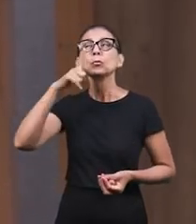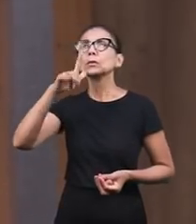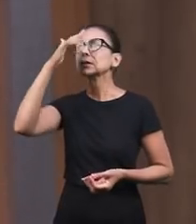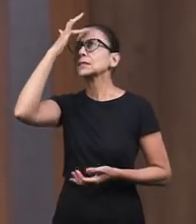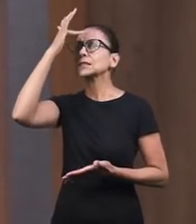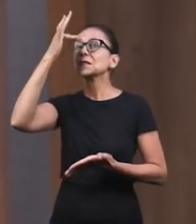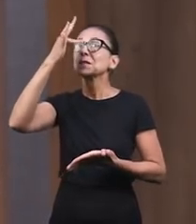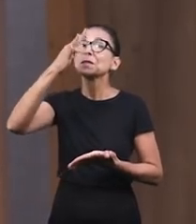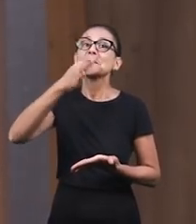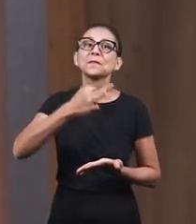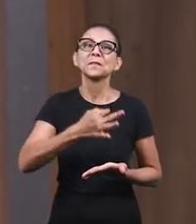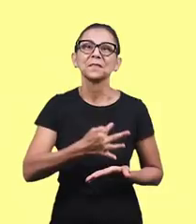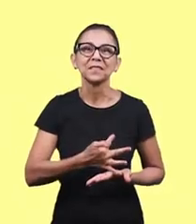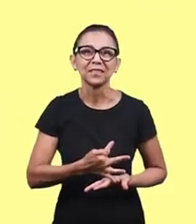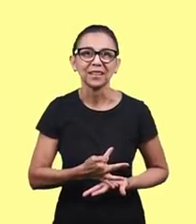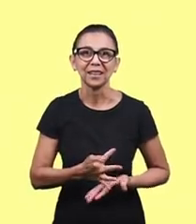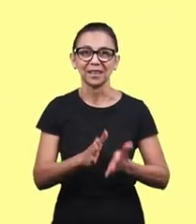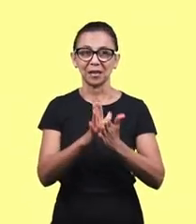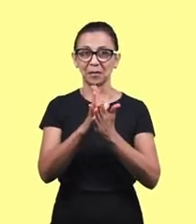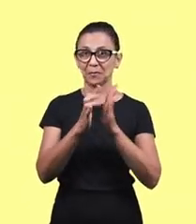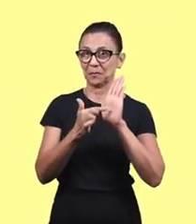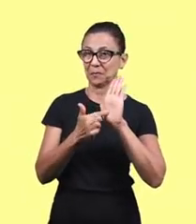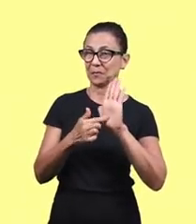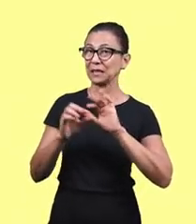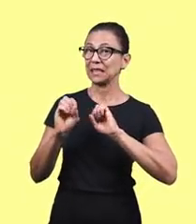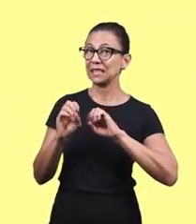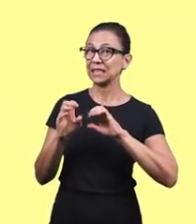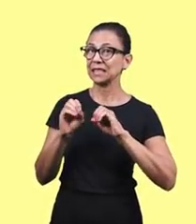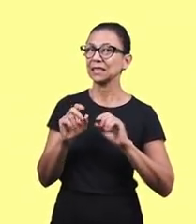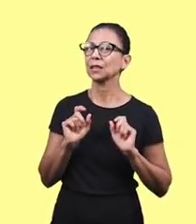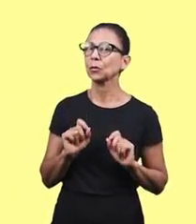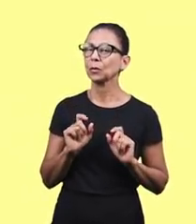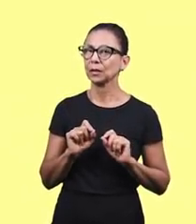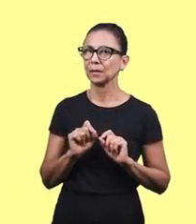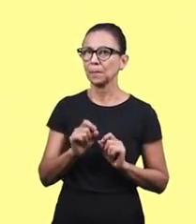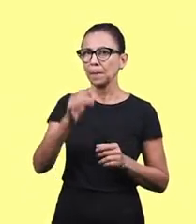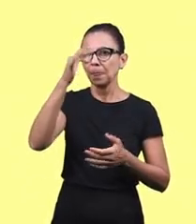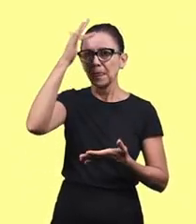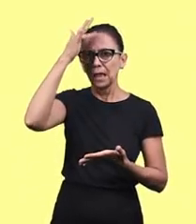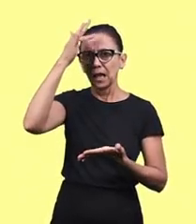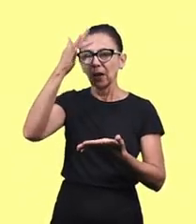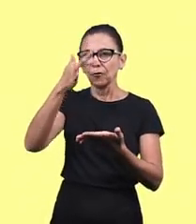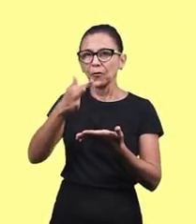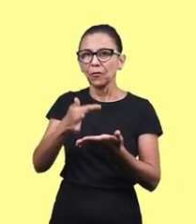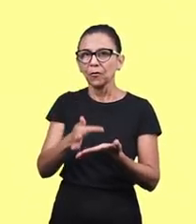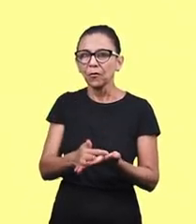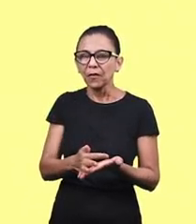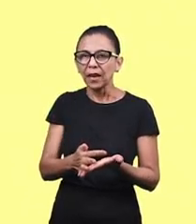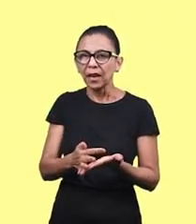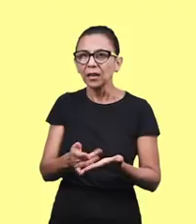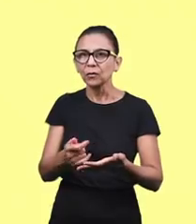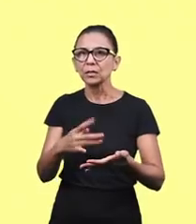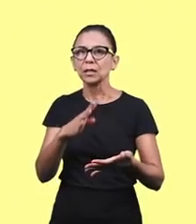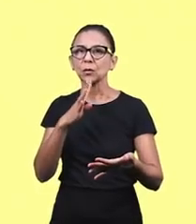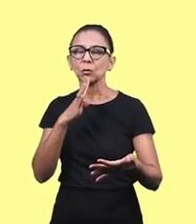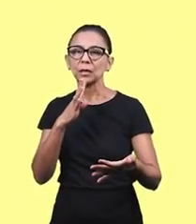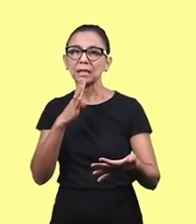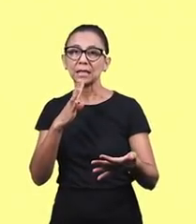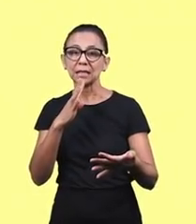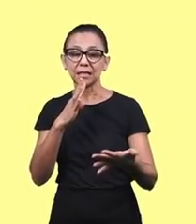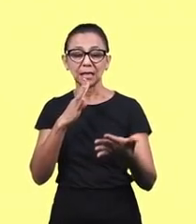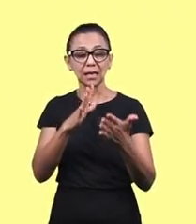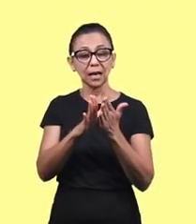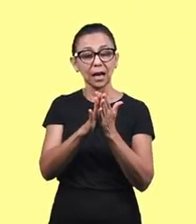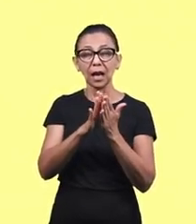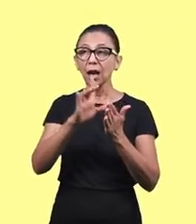adquirimos essa fé? A palavra nos conta que a fé, ela vem pelo ouvir. E ouvir a